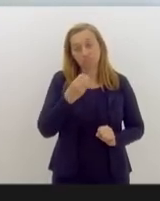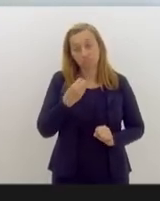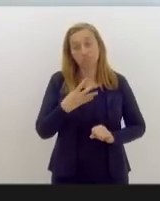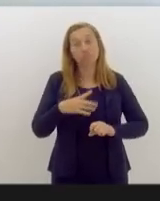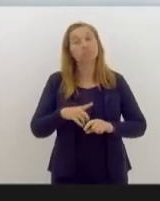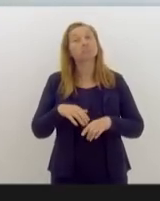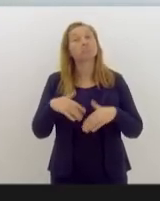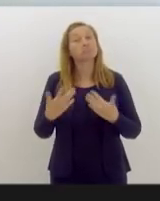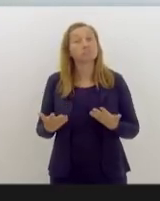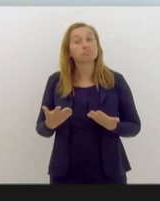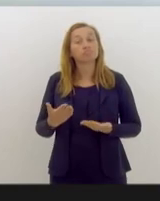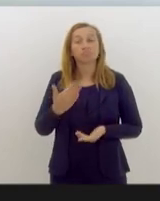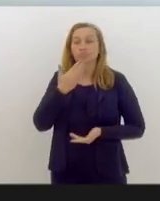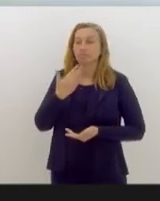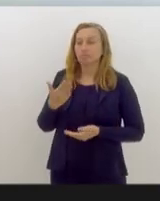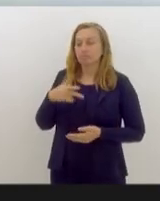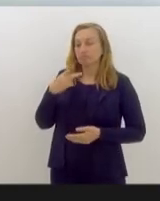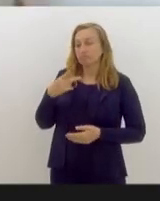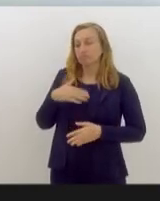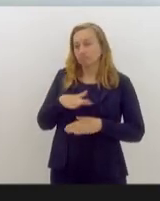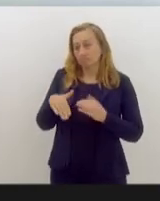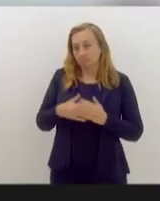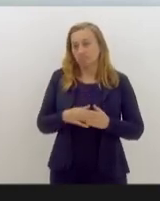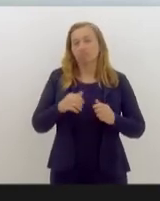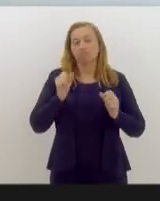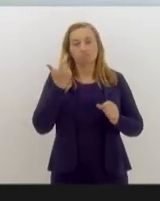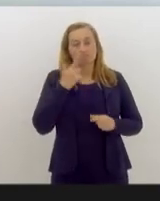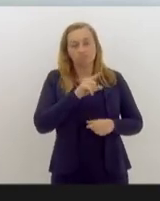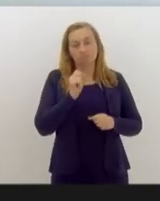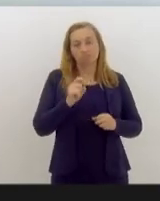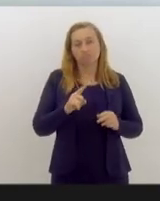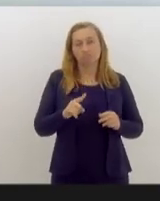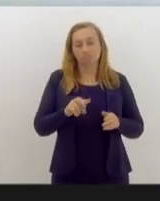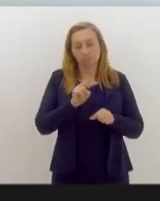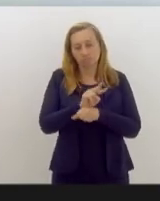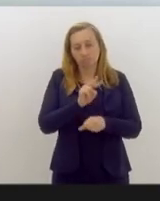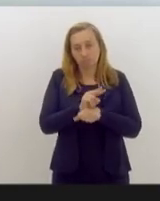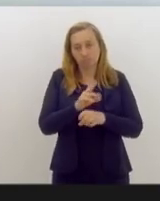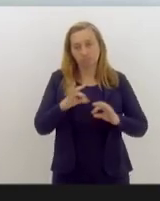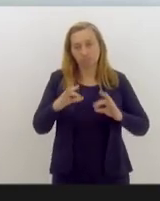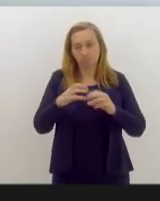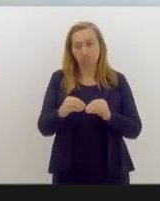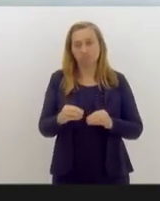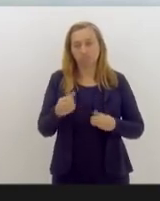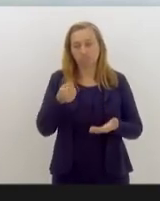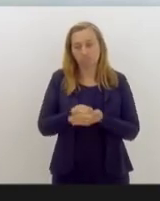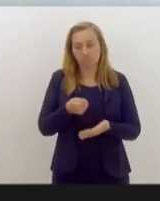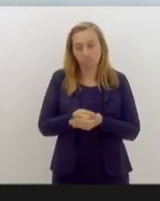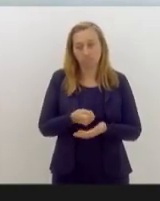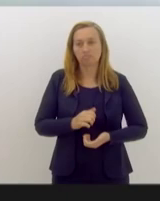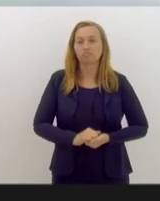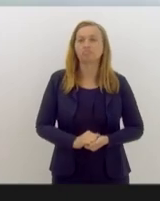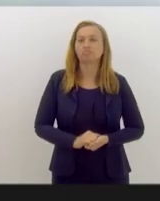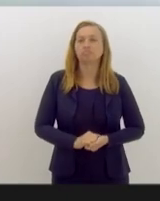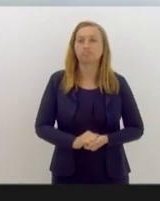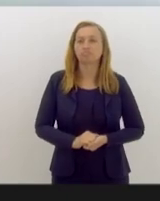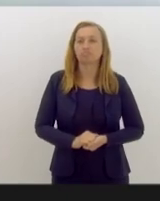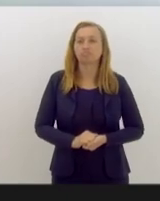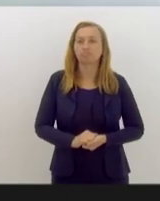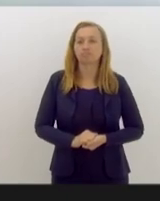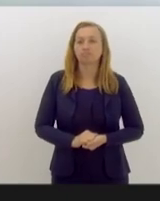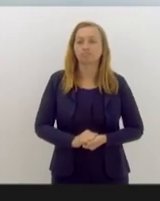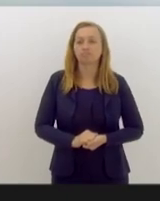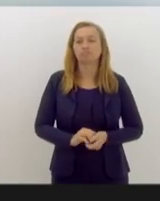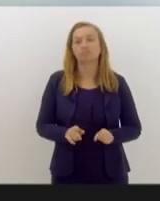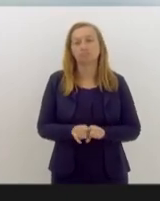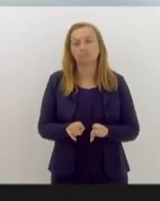aí exorto aqui a todos que ele de fato seja, que a gente consiga monitorar e fazer essas cobranças. Eu, além